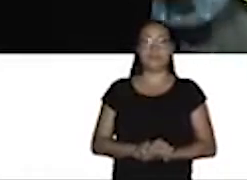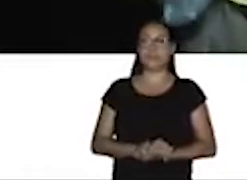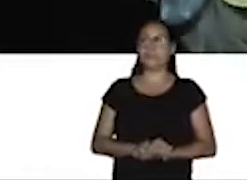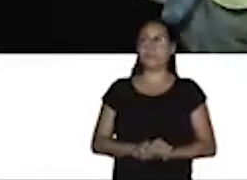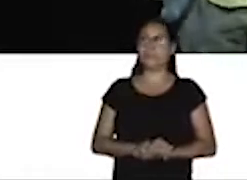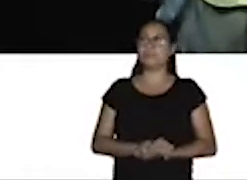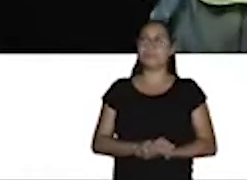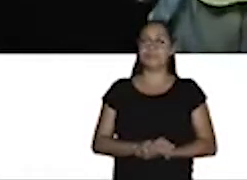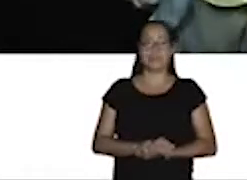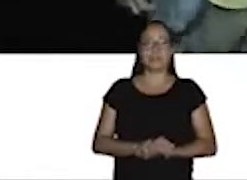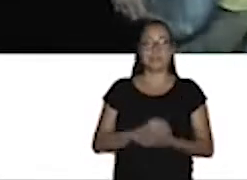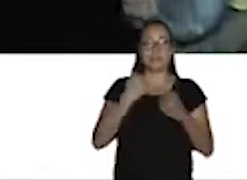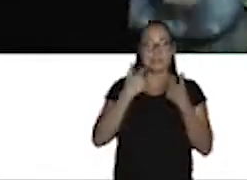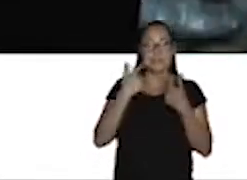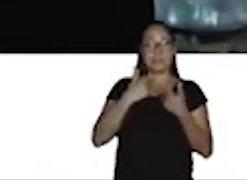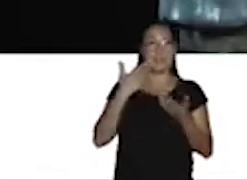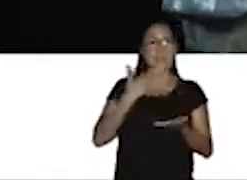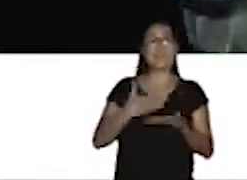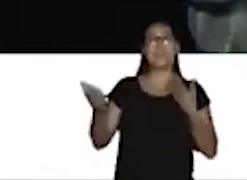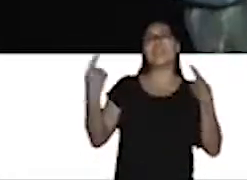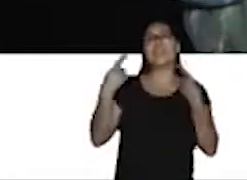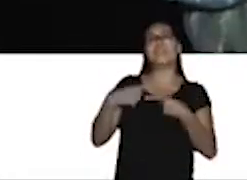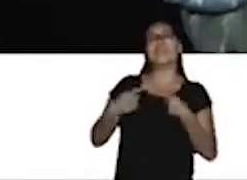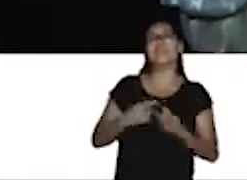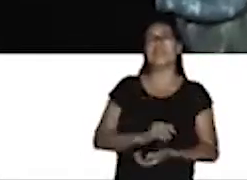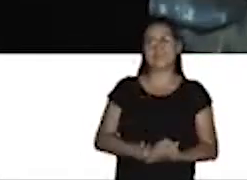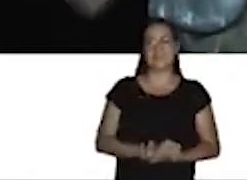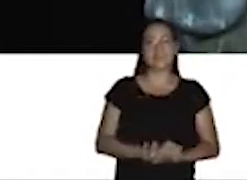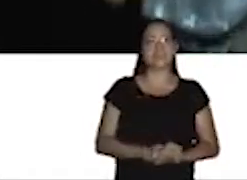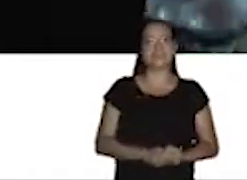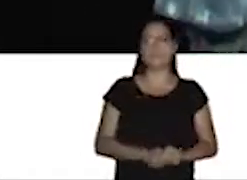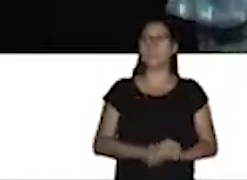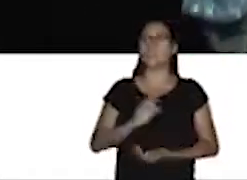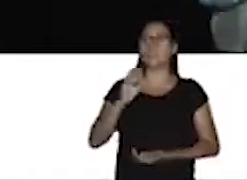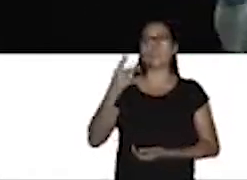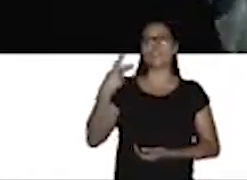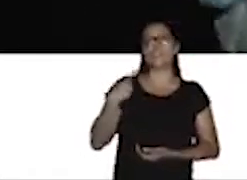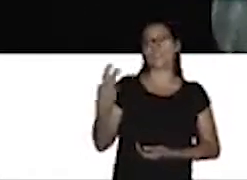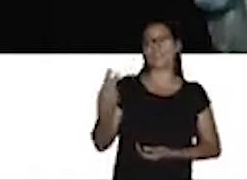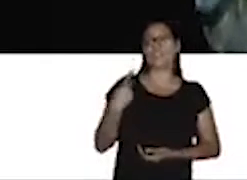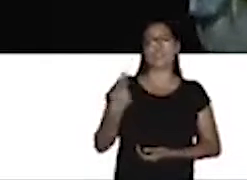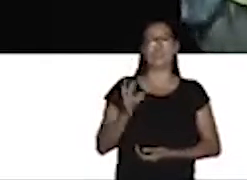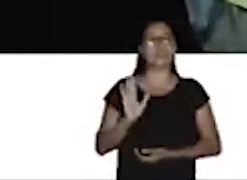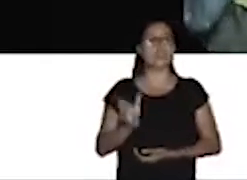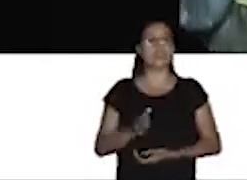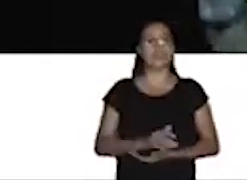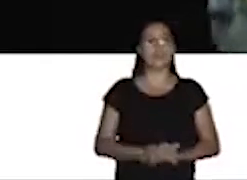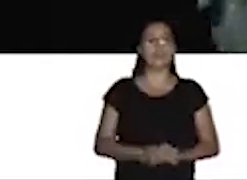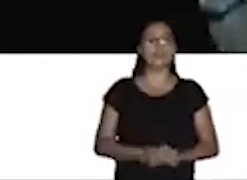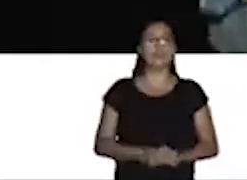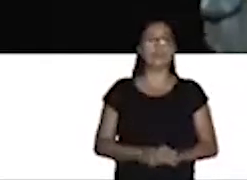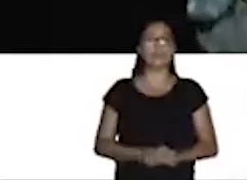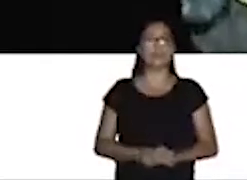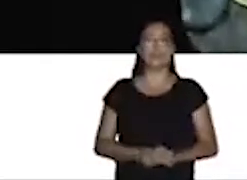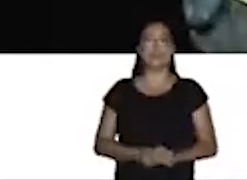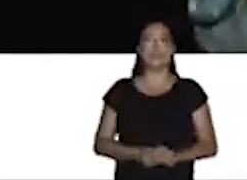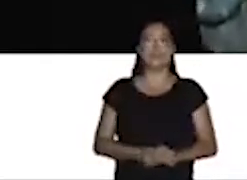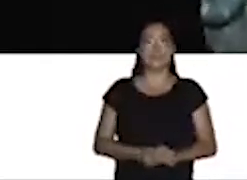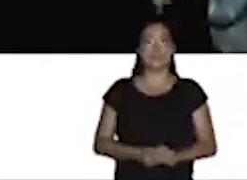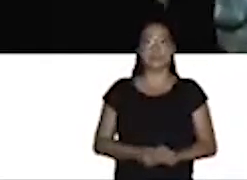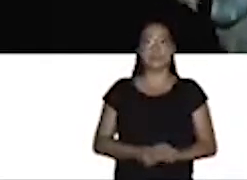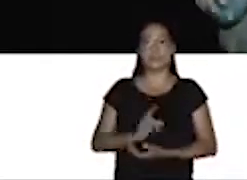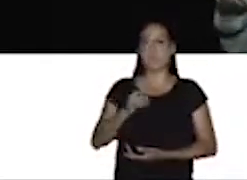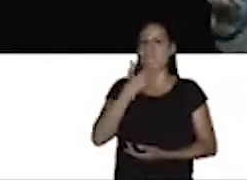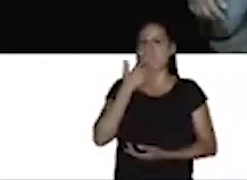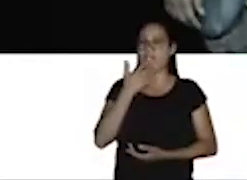vou passar. Perdeu a aposta, então. Perdeu a aposta, saiu o Carlinhos agora. Está eliminada. Atenção, Carlinhos. Vamos lá. É comigo, bota lá, vamos. Essa